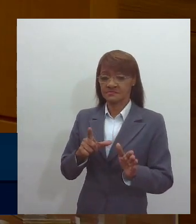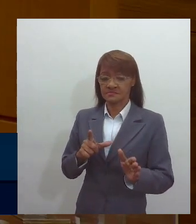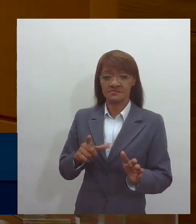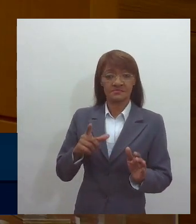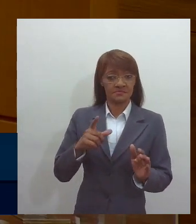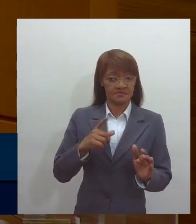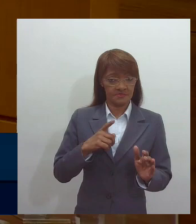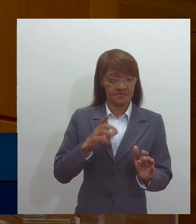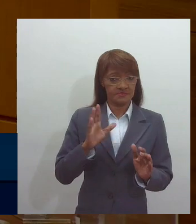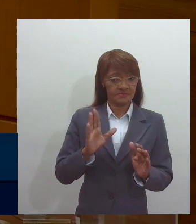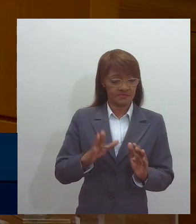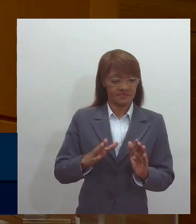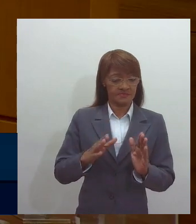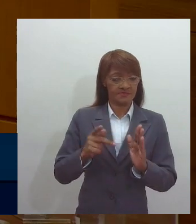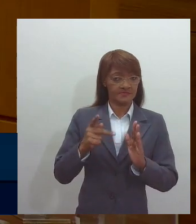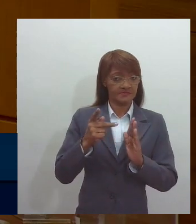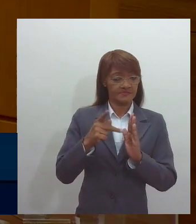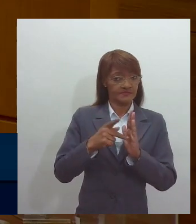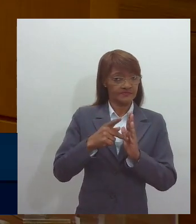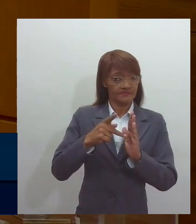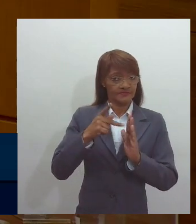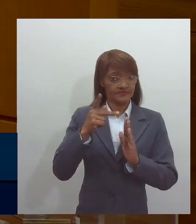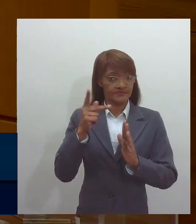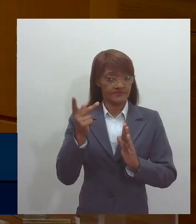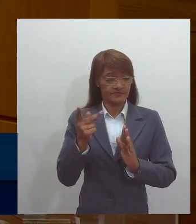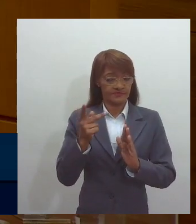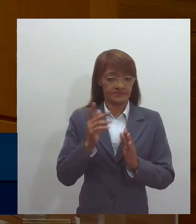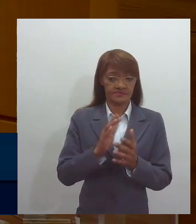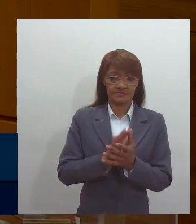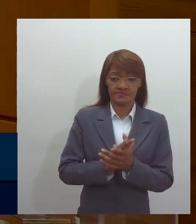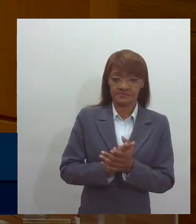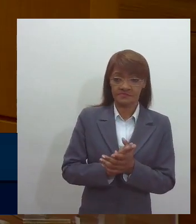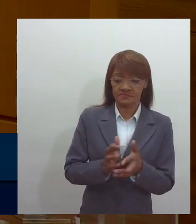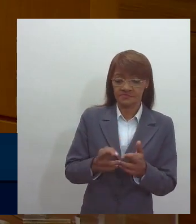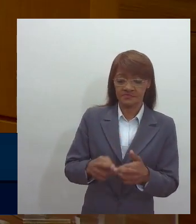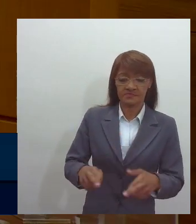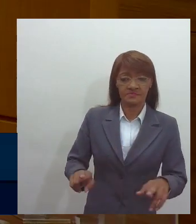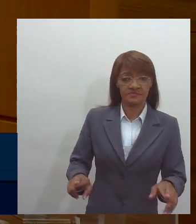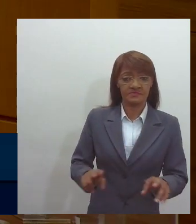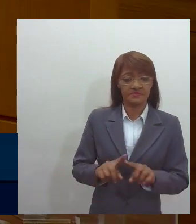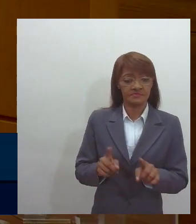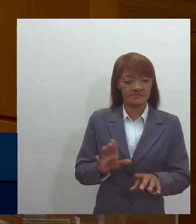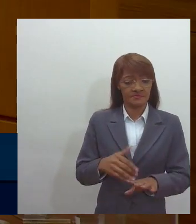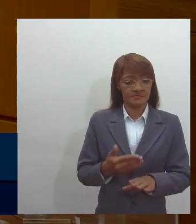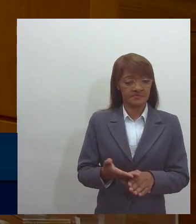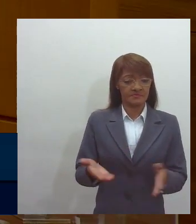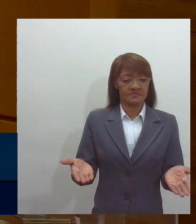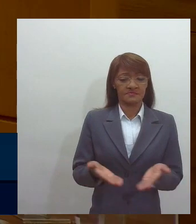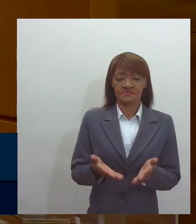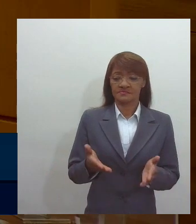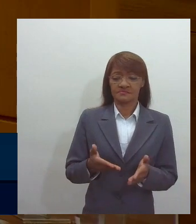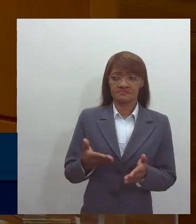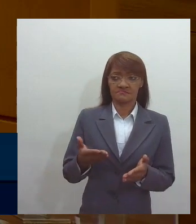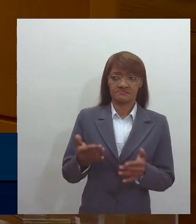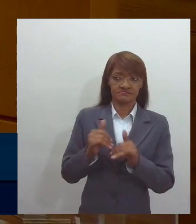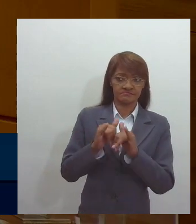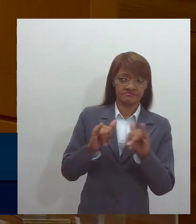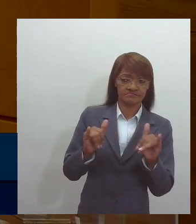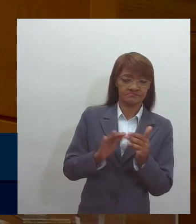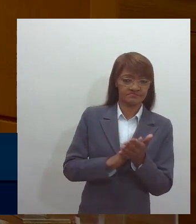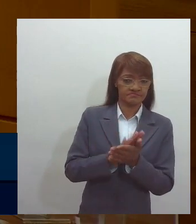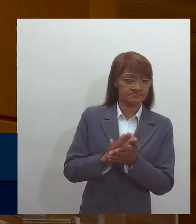as providências e esse parlamento ainda não foi comunicado de nada. Então, mais uma vez, né, solicito